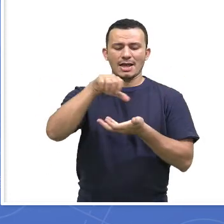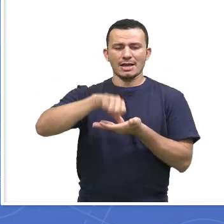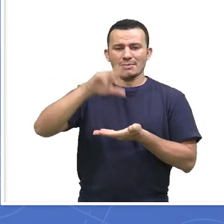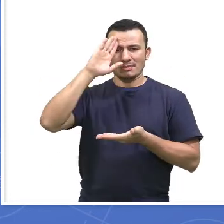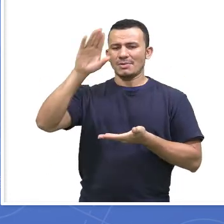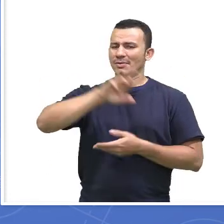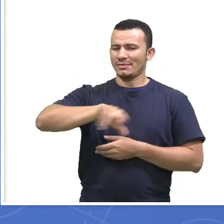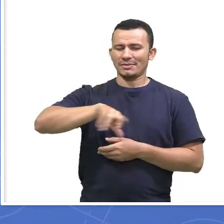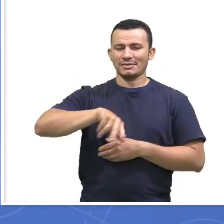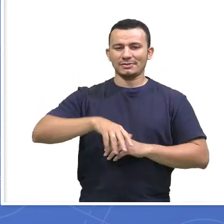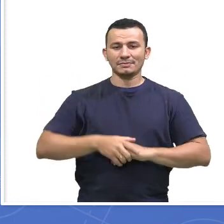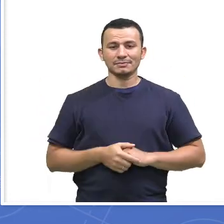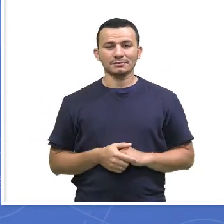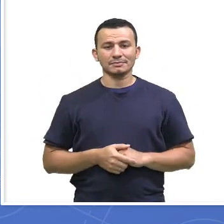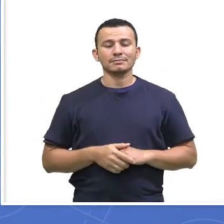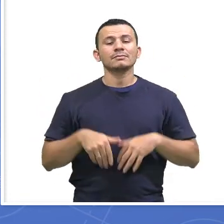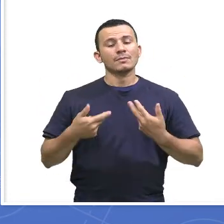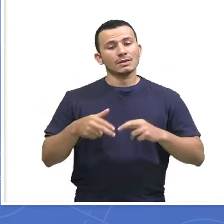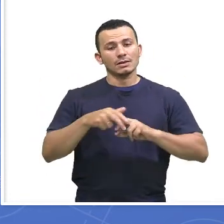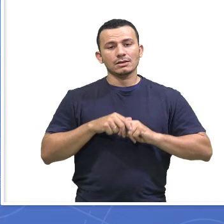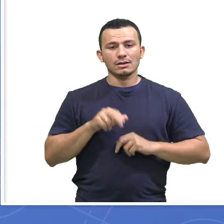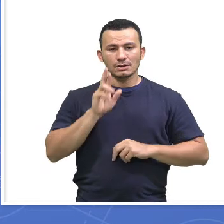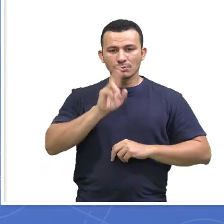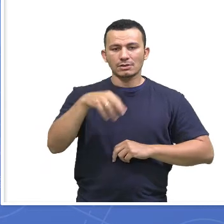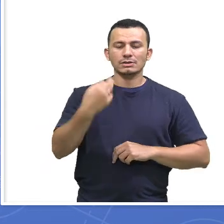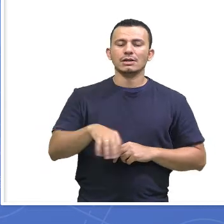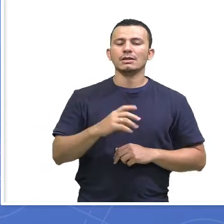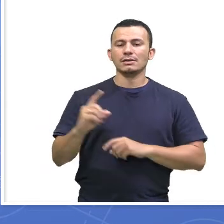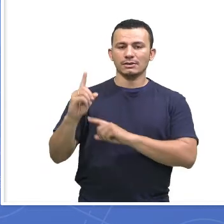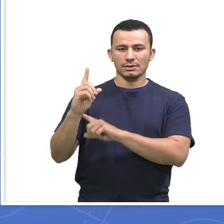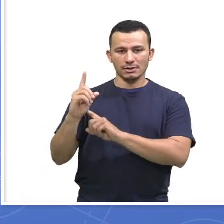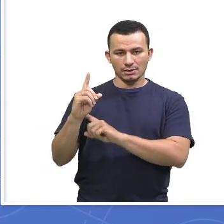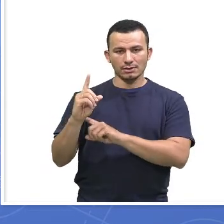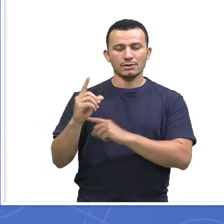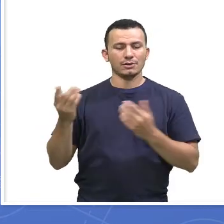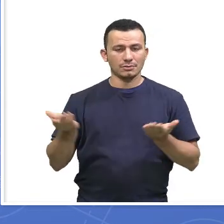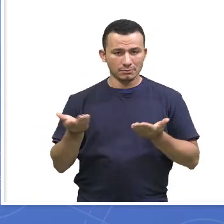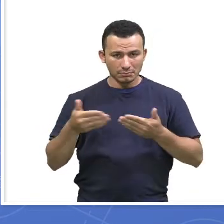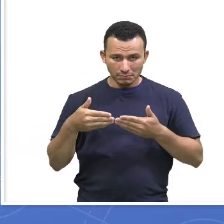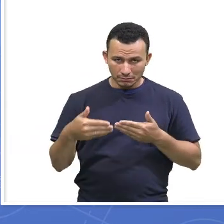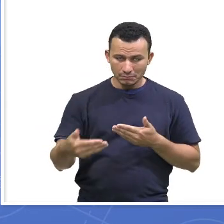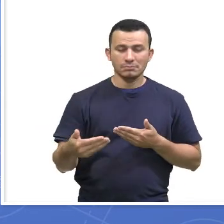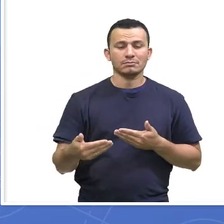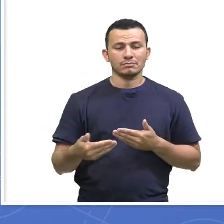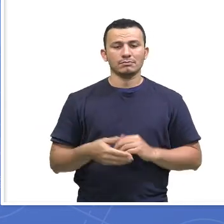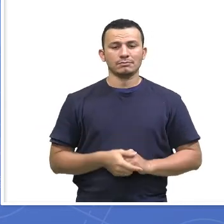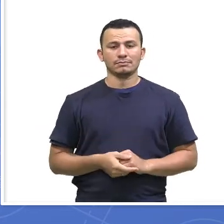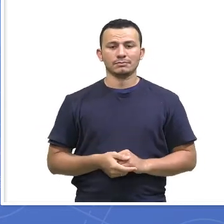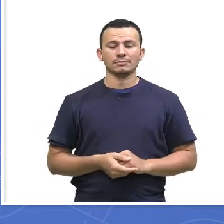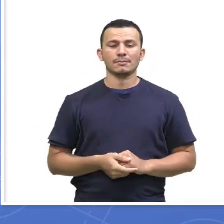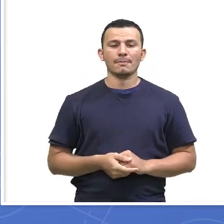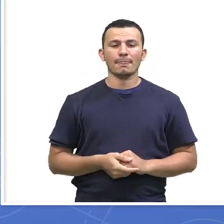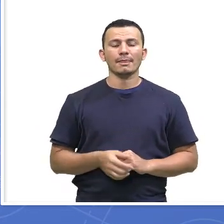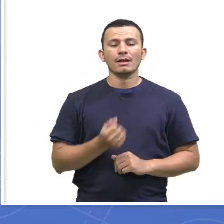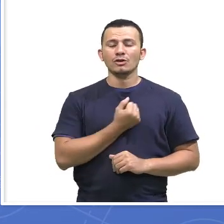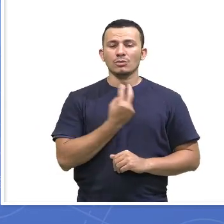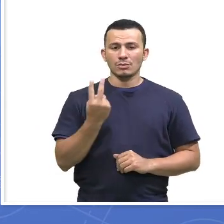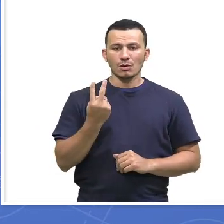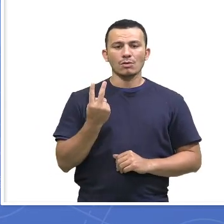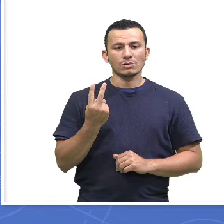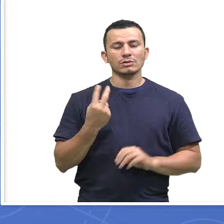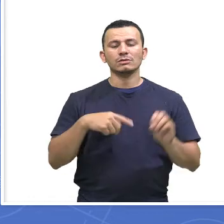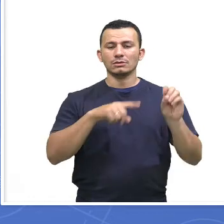pessoal? Então, essas foram as respostas, né, que nós tivemos aqui até agora. Então, nessa questão 2, essa aí